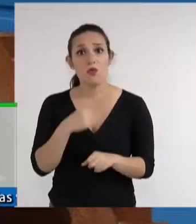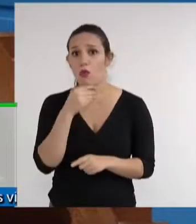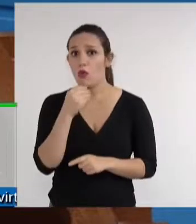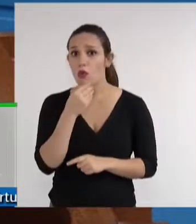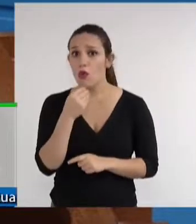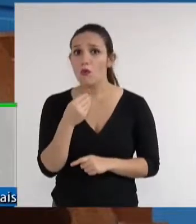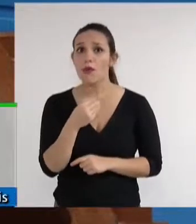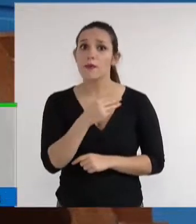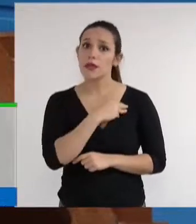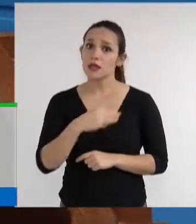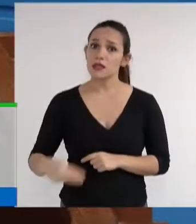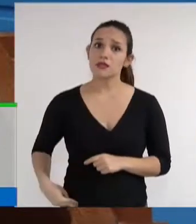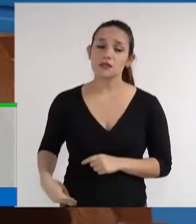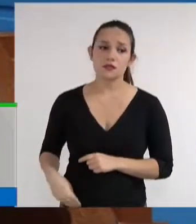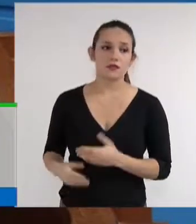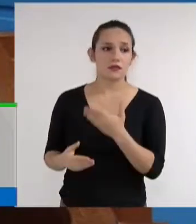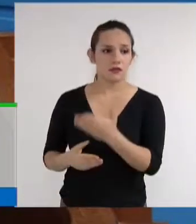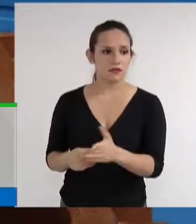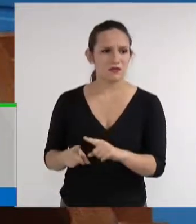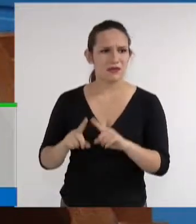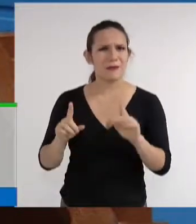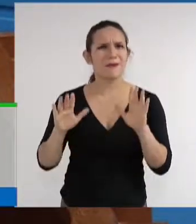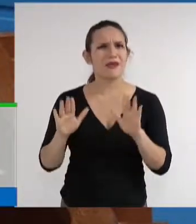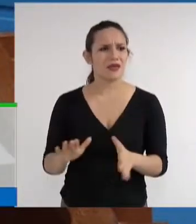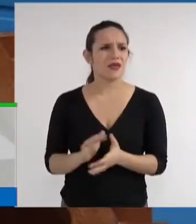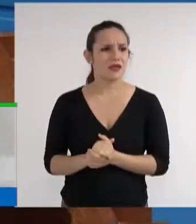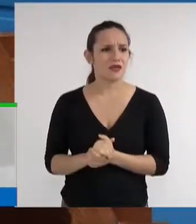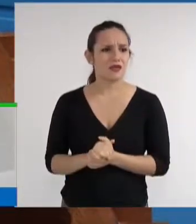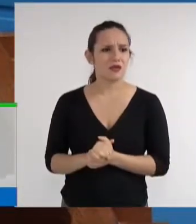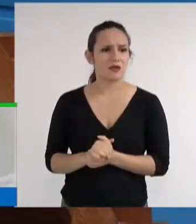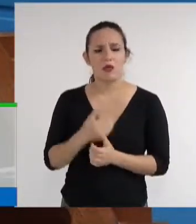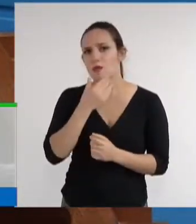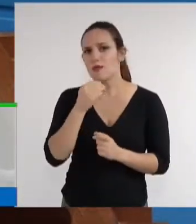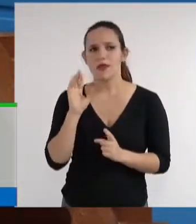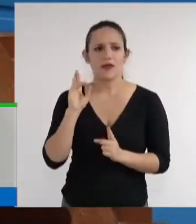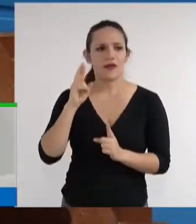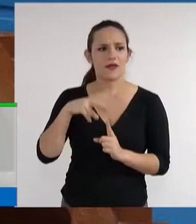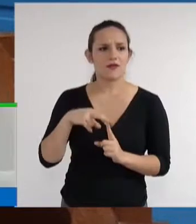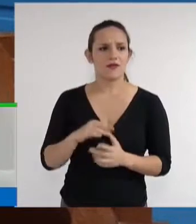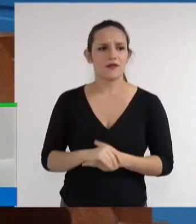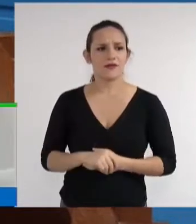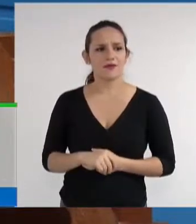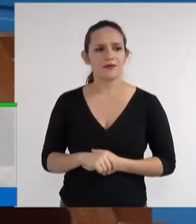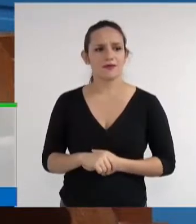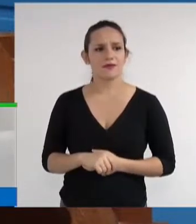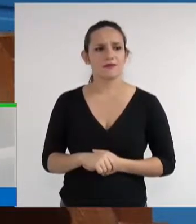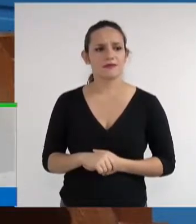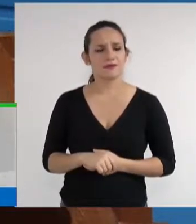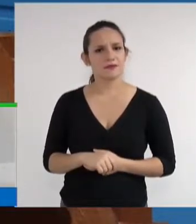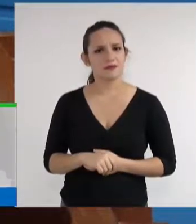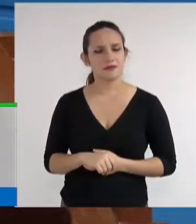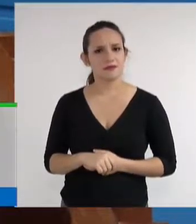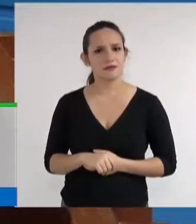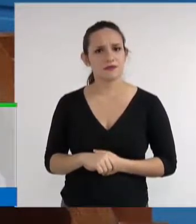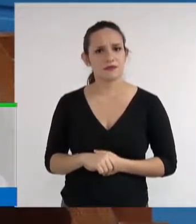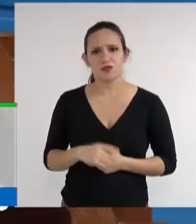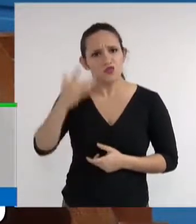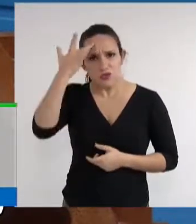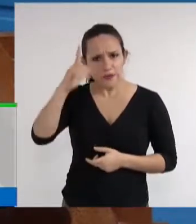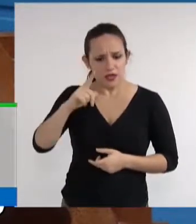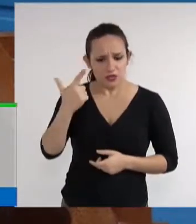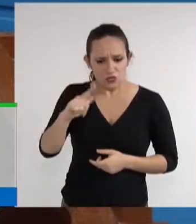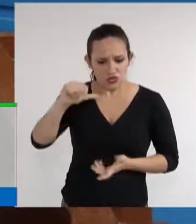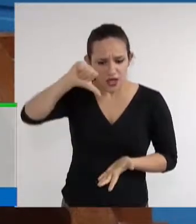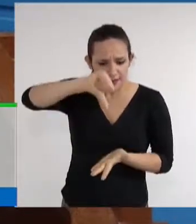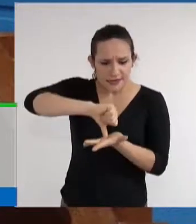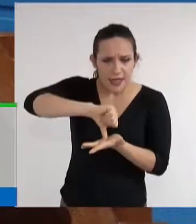época, e, de repente, o representante da NTT não sabia nem que não tinha uma representação regional aqui no